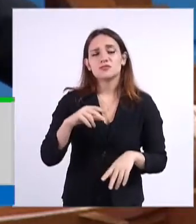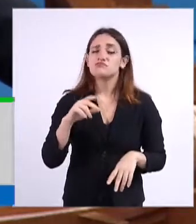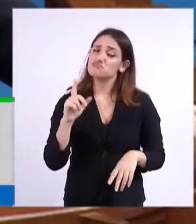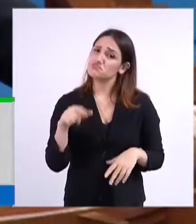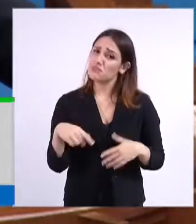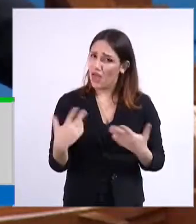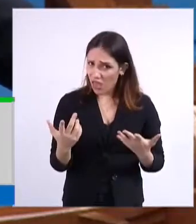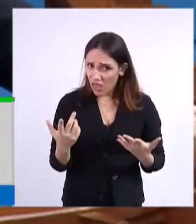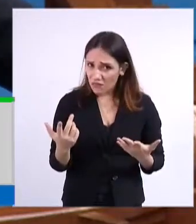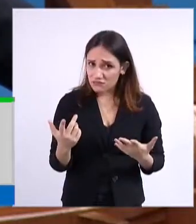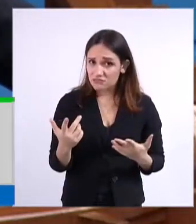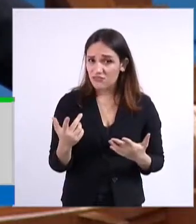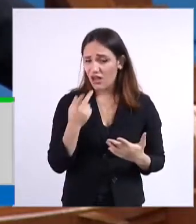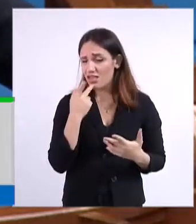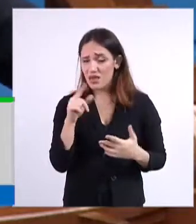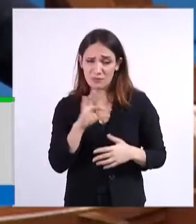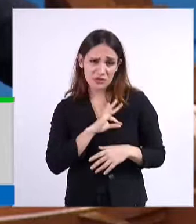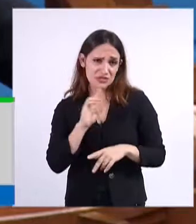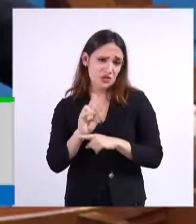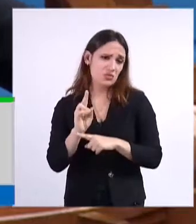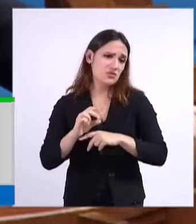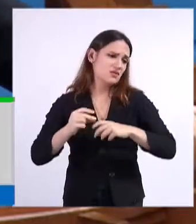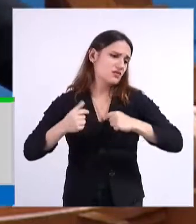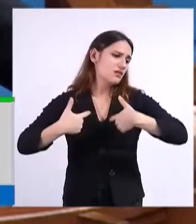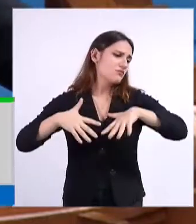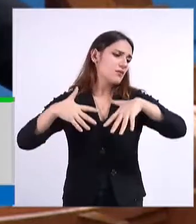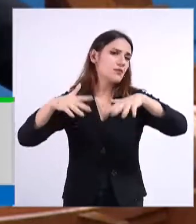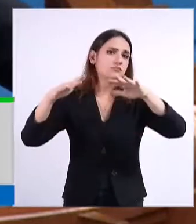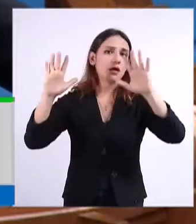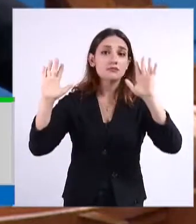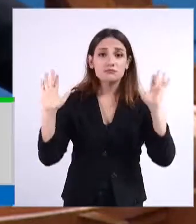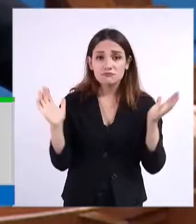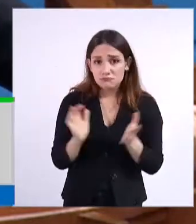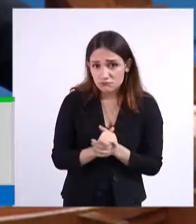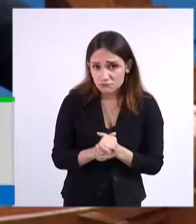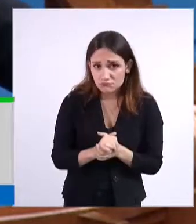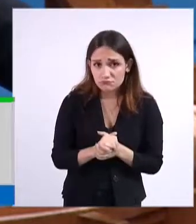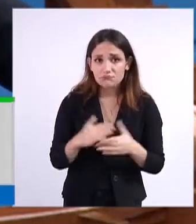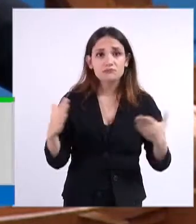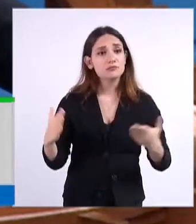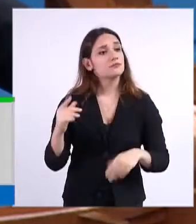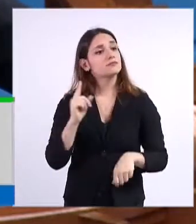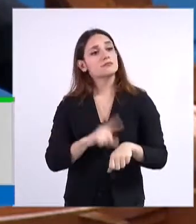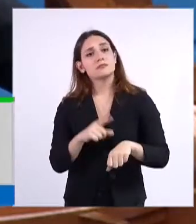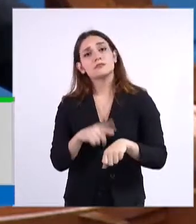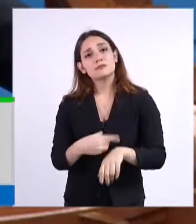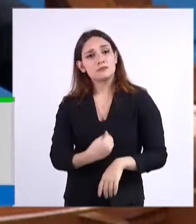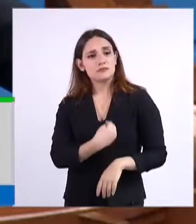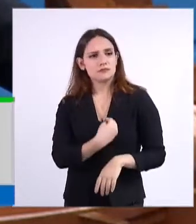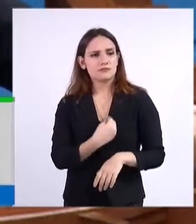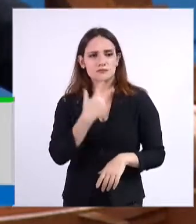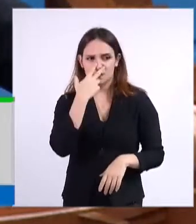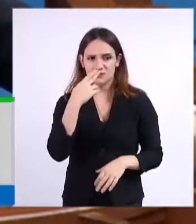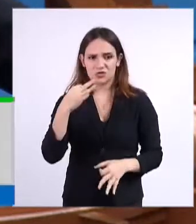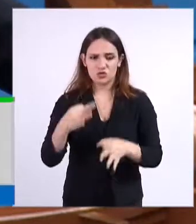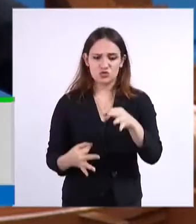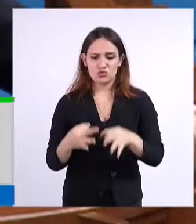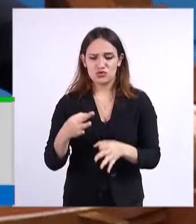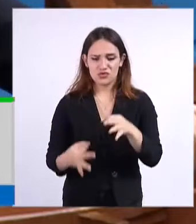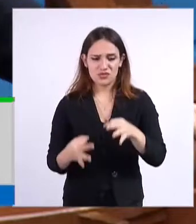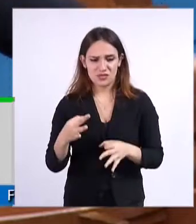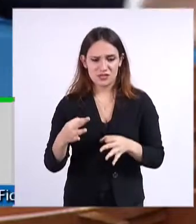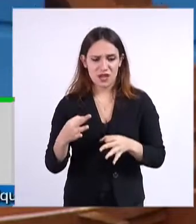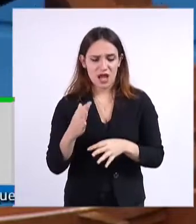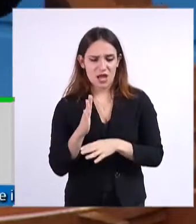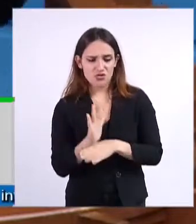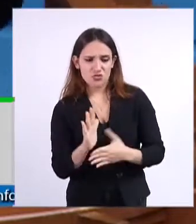dele, né? Está lá, não aconteceu nada. Nós estamos vivendo um momento assim que a justiça vale para uns, não